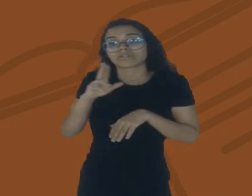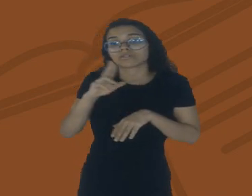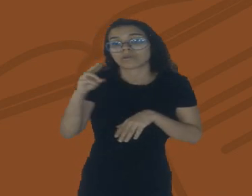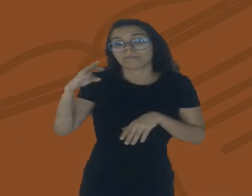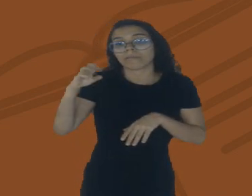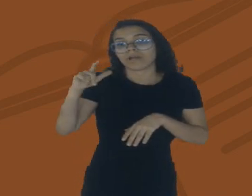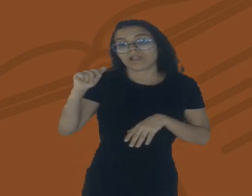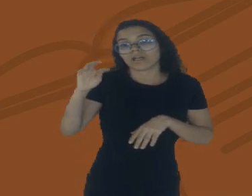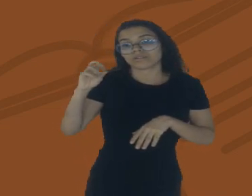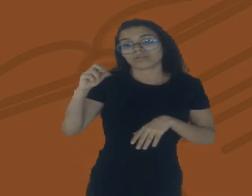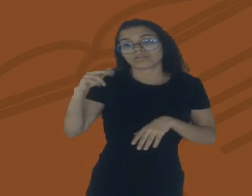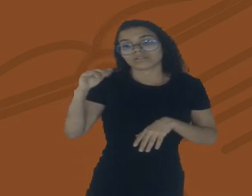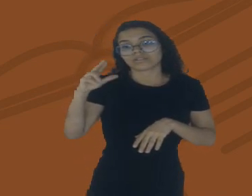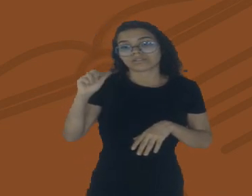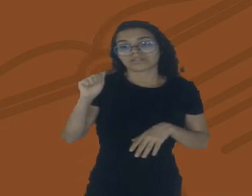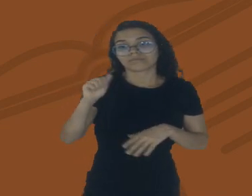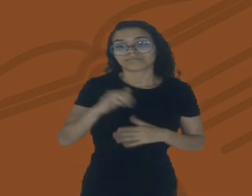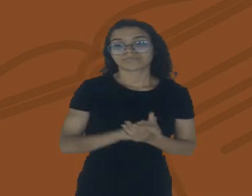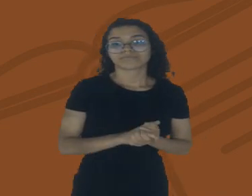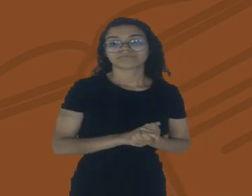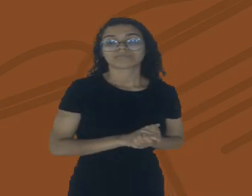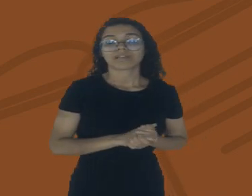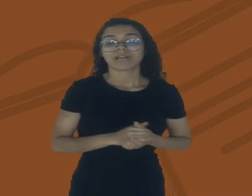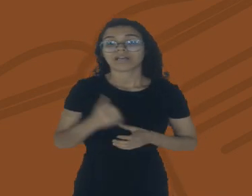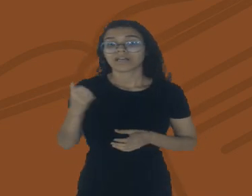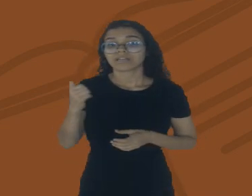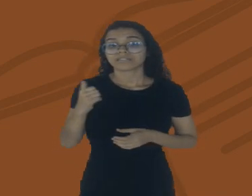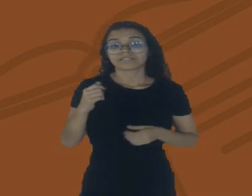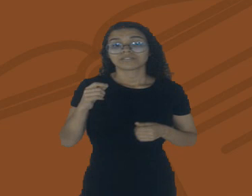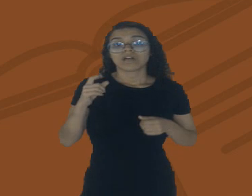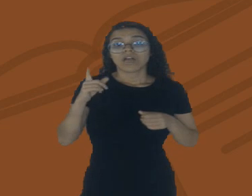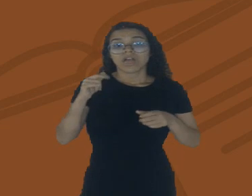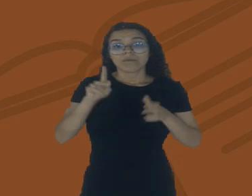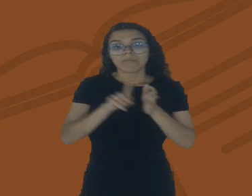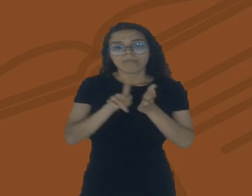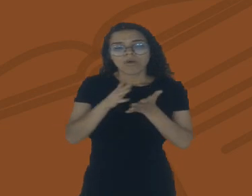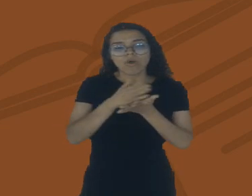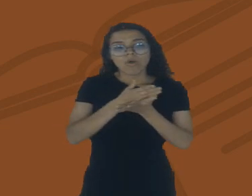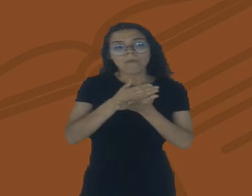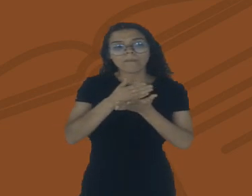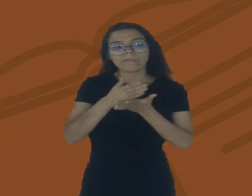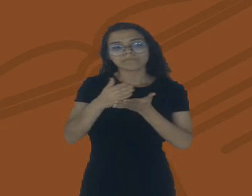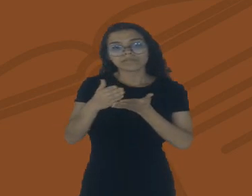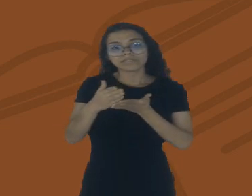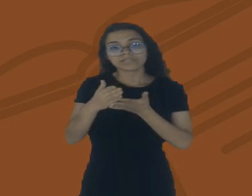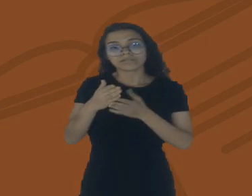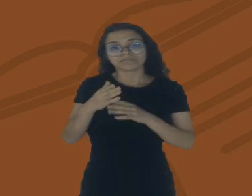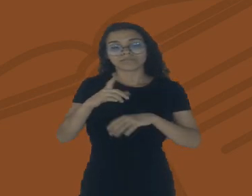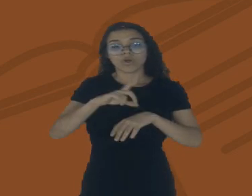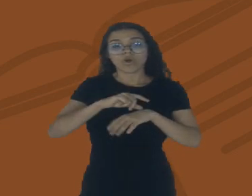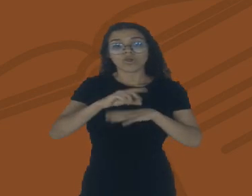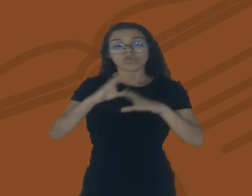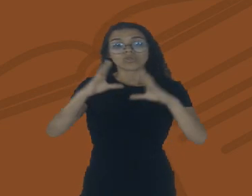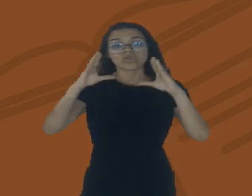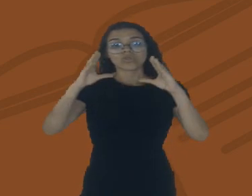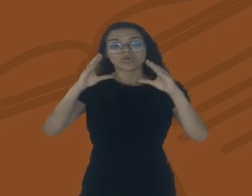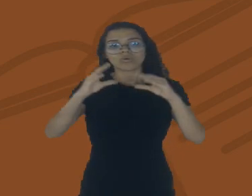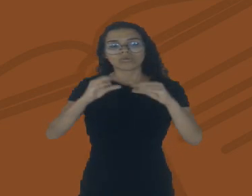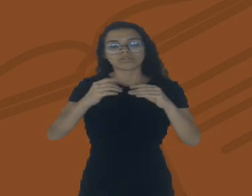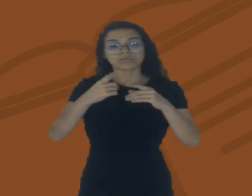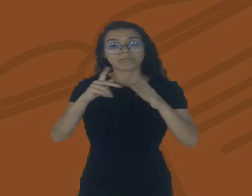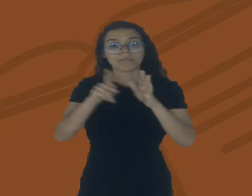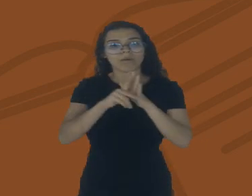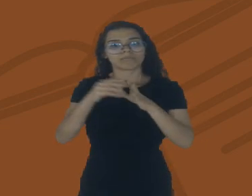como melatonina. E esse hormônio, ele é produzido quando anoitece de forma mecânica em resposta ao escuro da